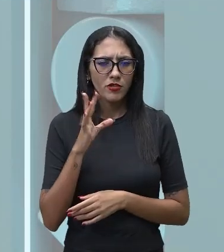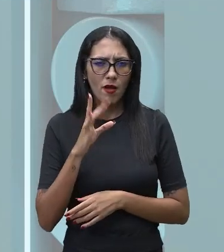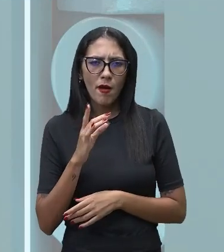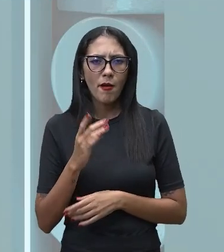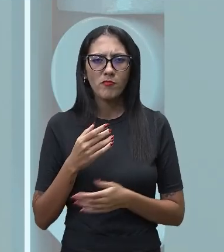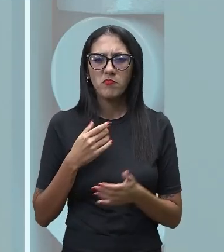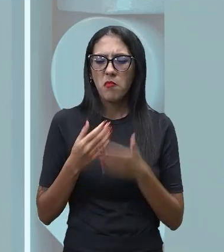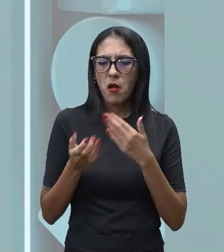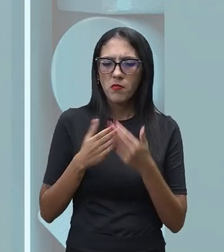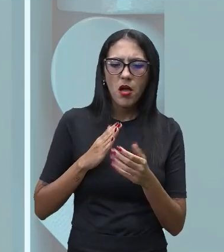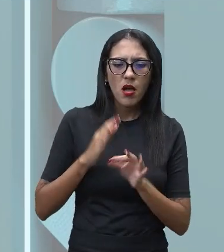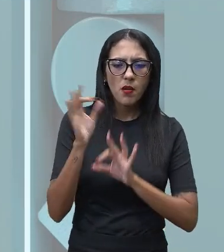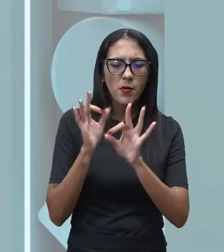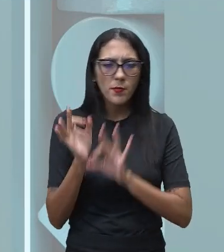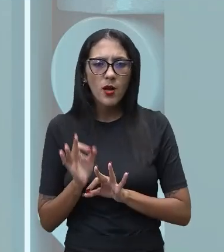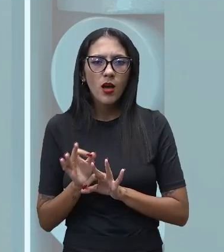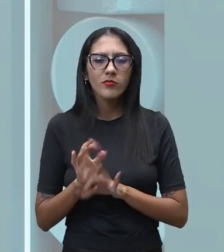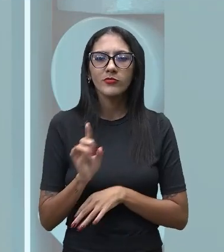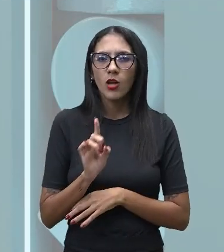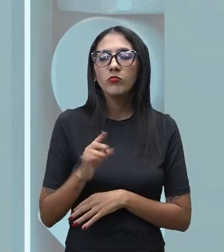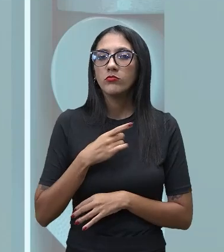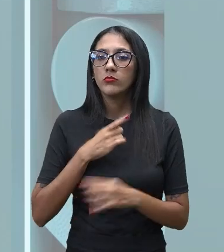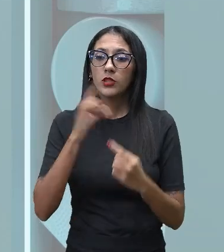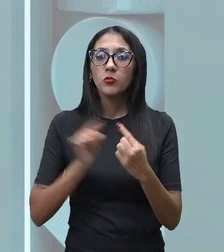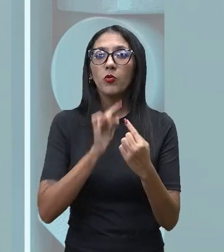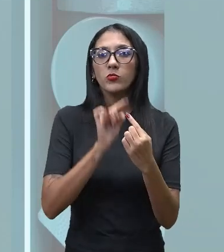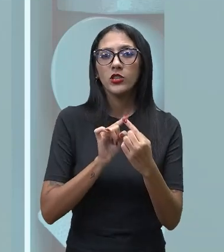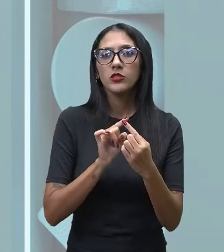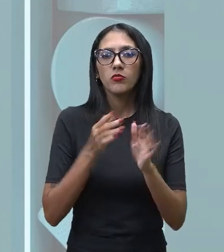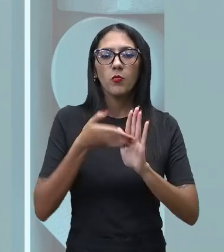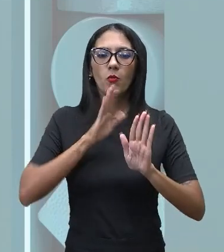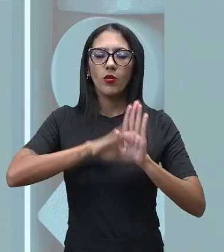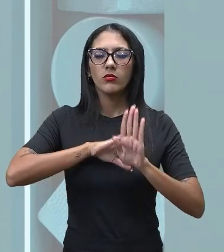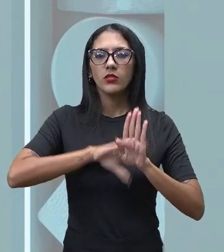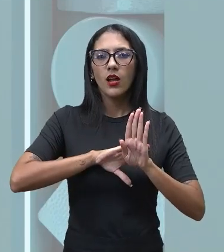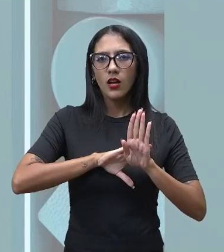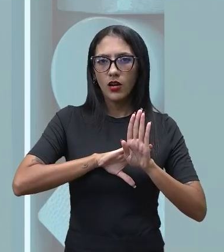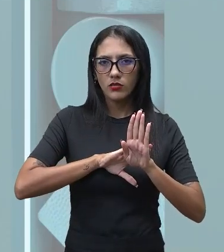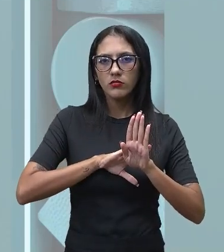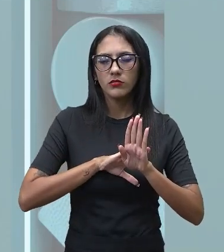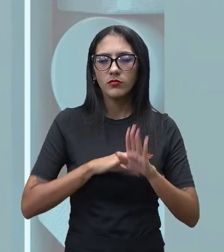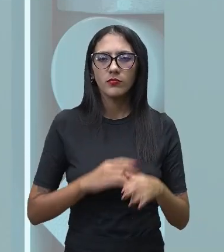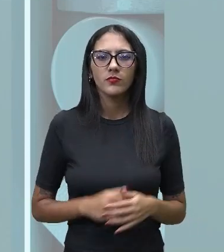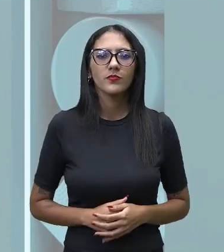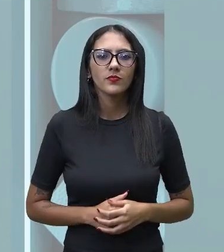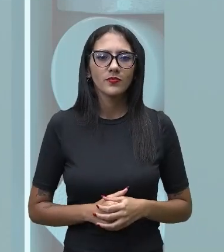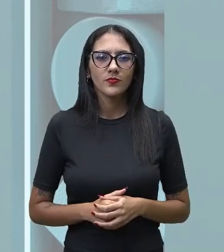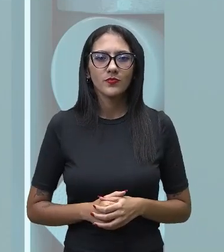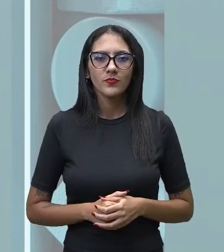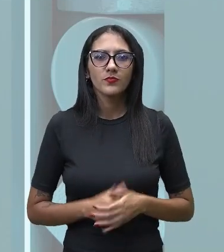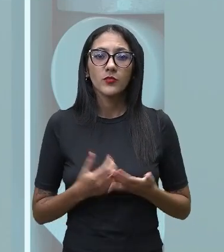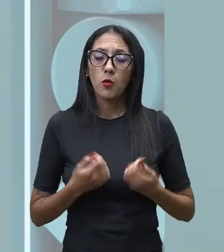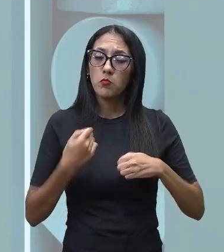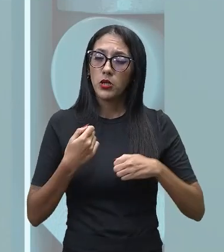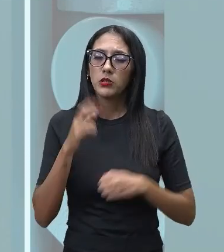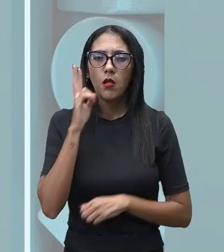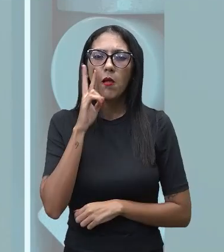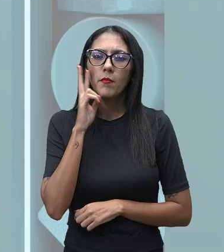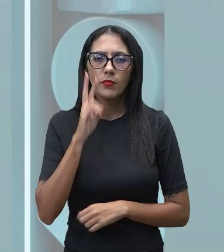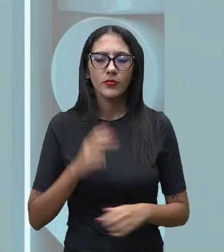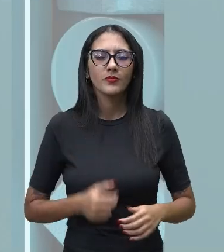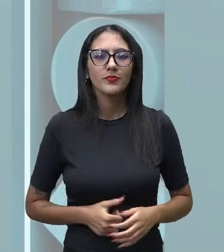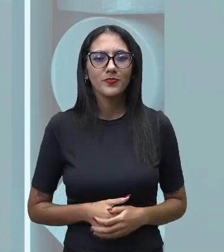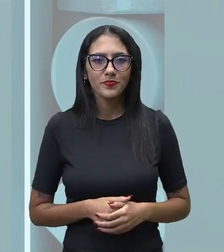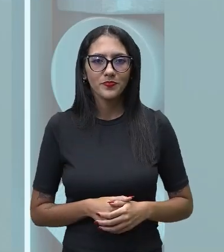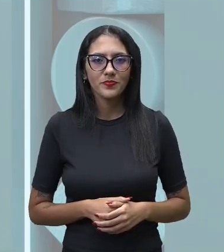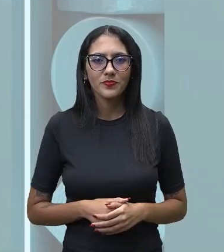aleatória, elas têm uma intenção significativa, elas têm um objetivo, ok? Então tenhamos isso em mente. E aí, para